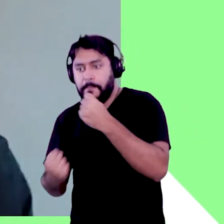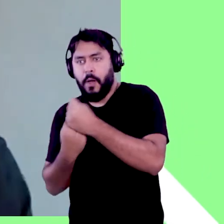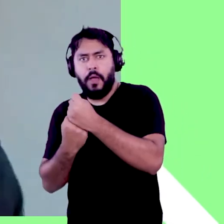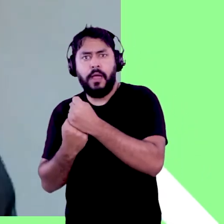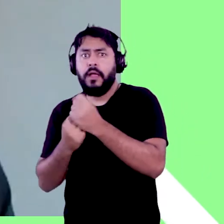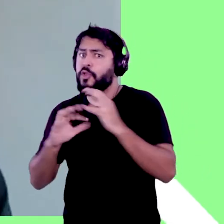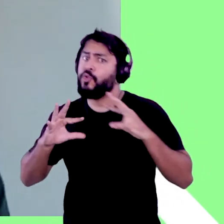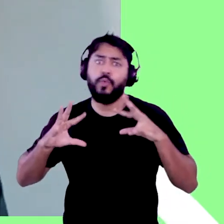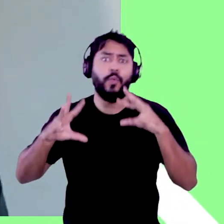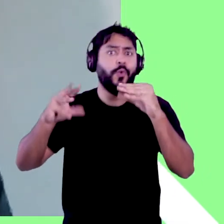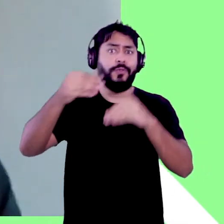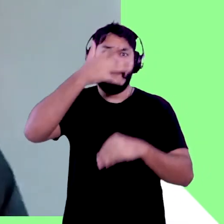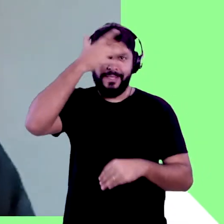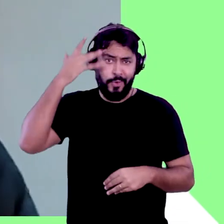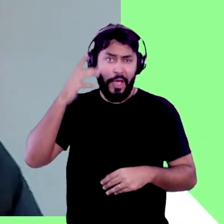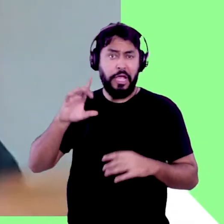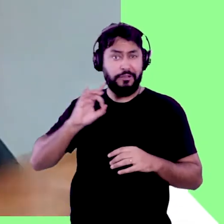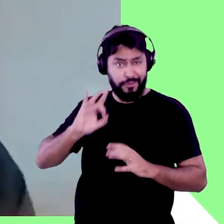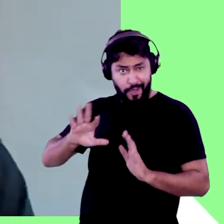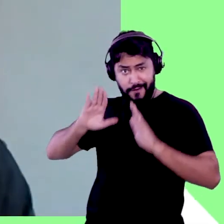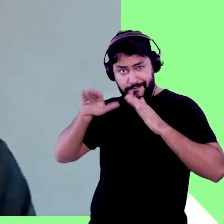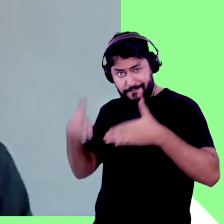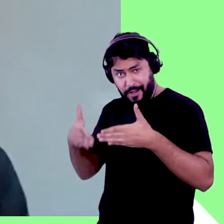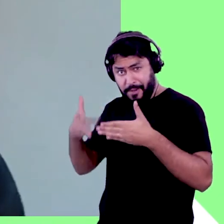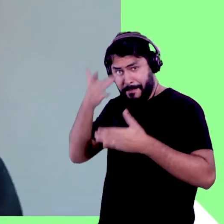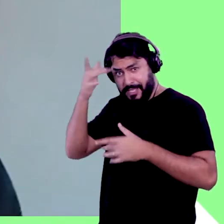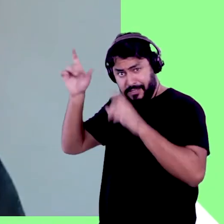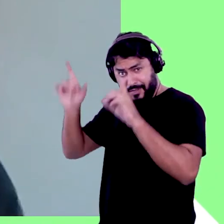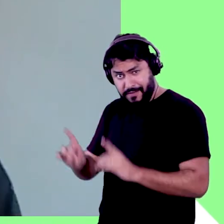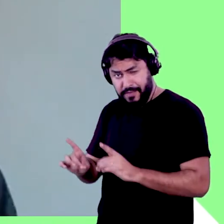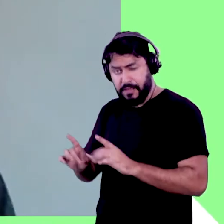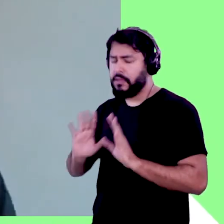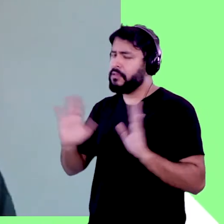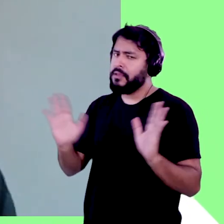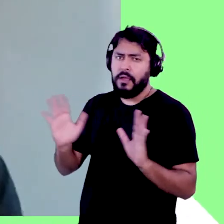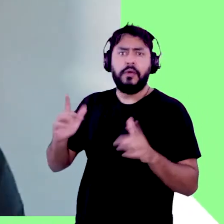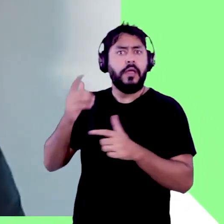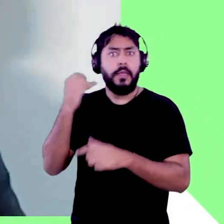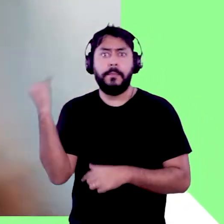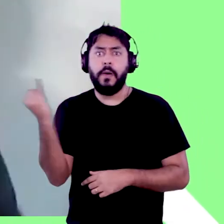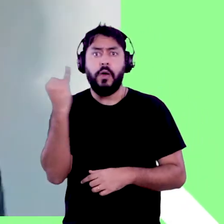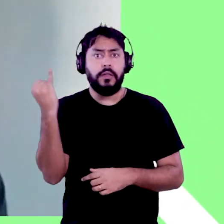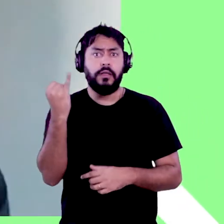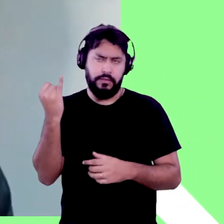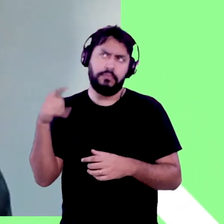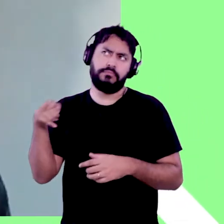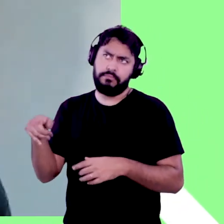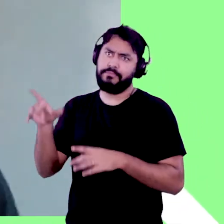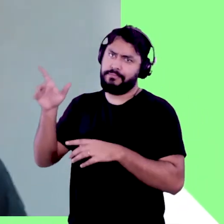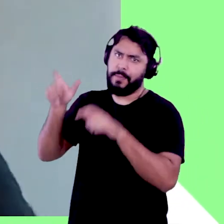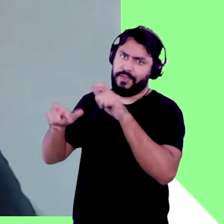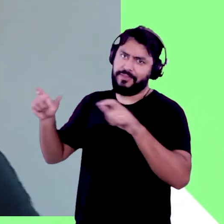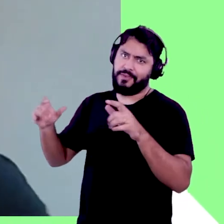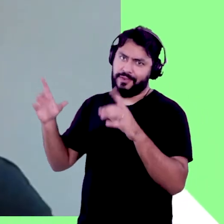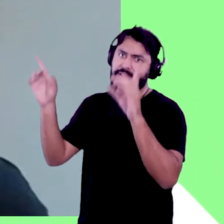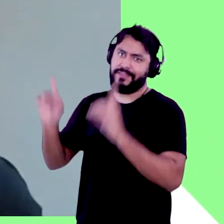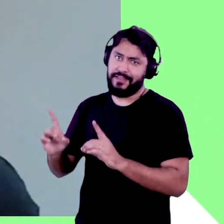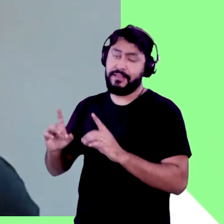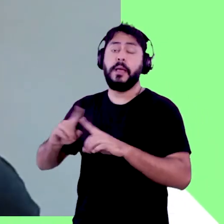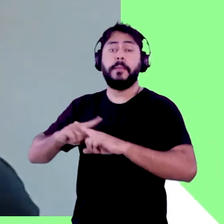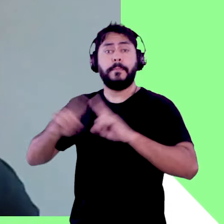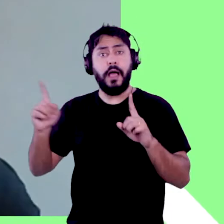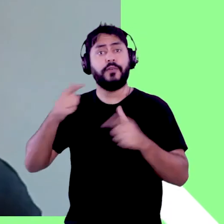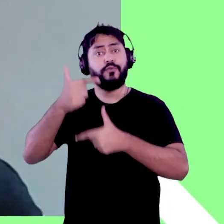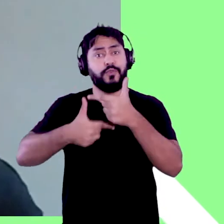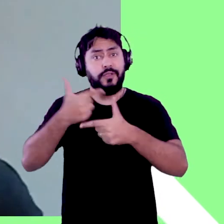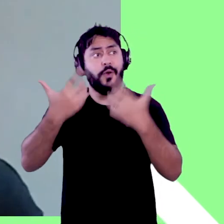para pessoas com deficiência. São recursos que são extremamente importantes para pessoas com deficiência, mas funciona para geral, como a